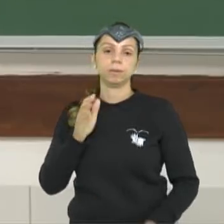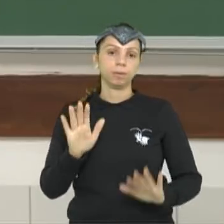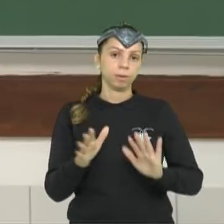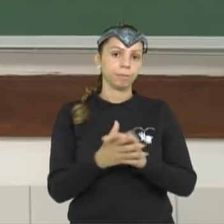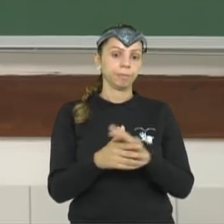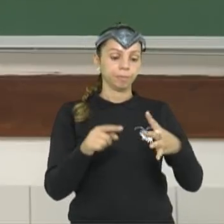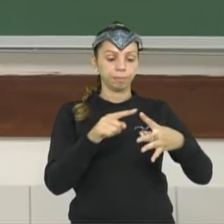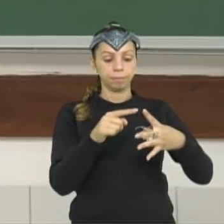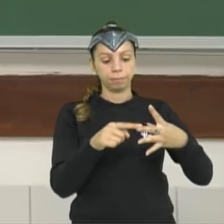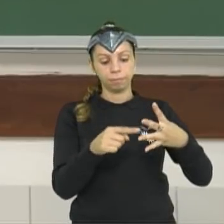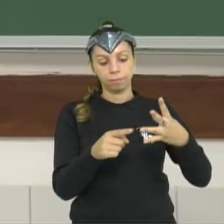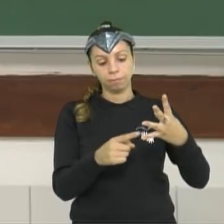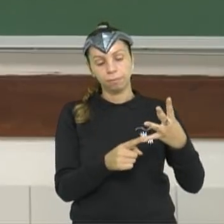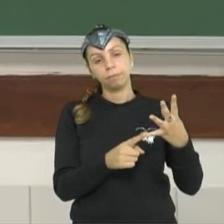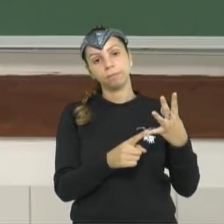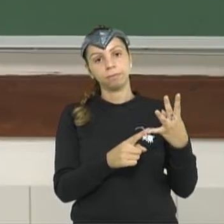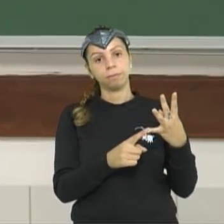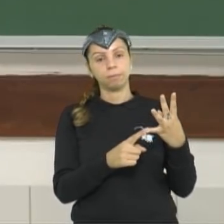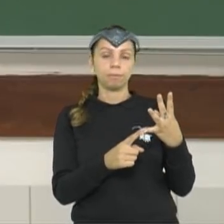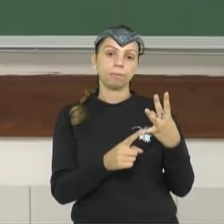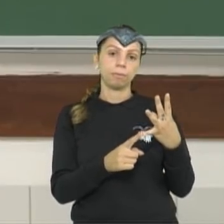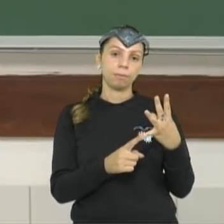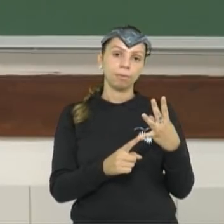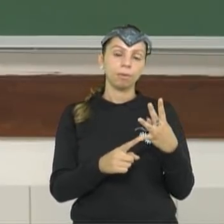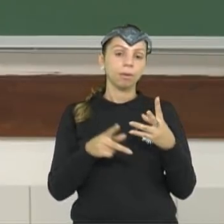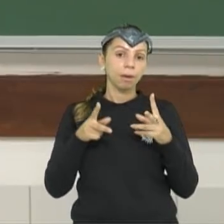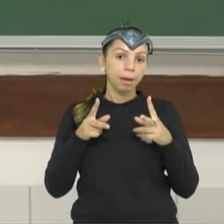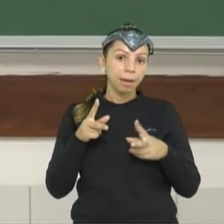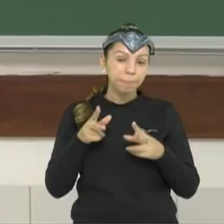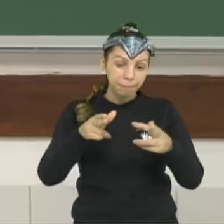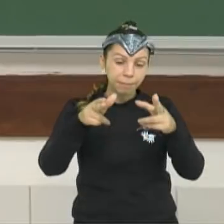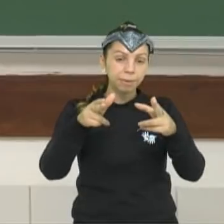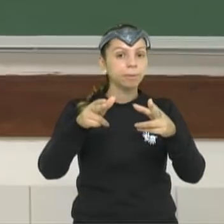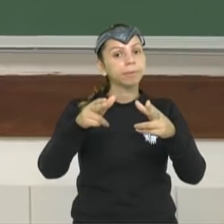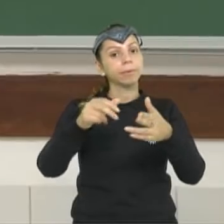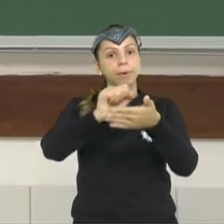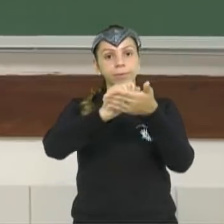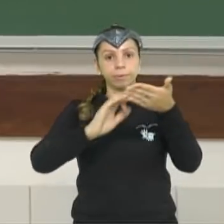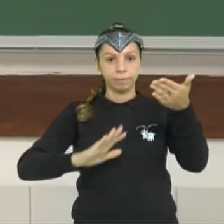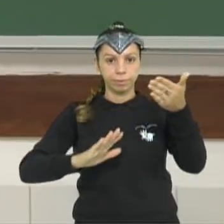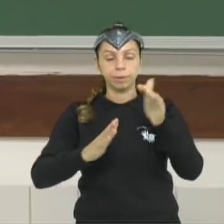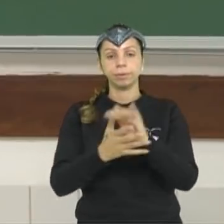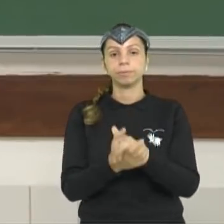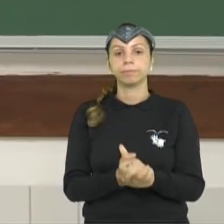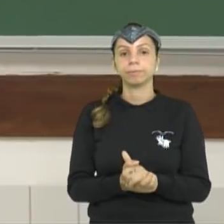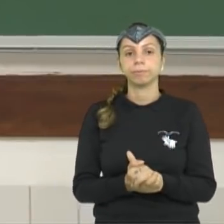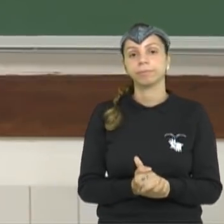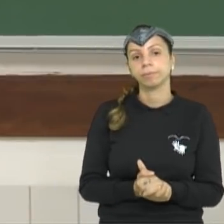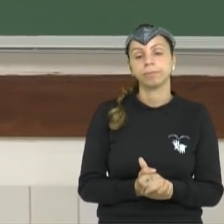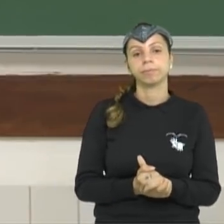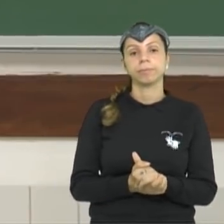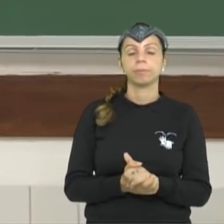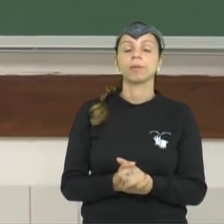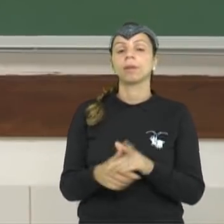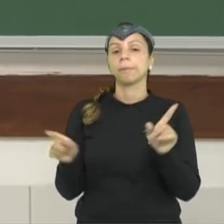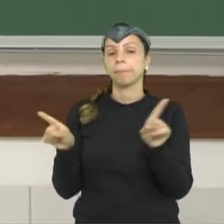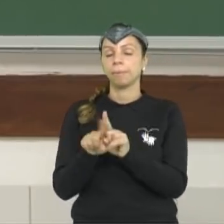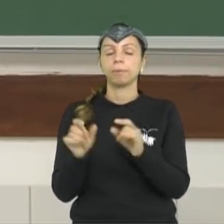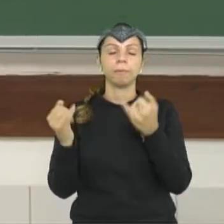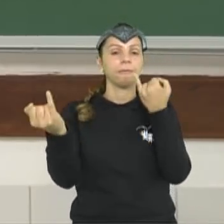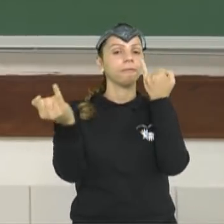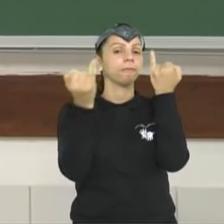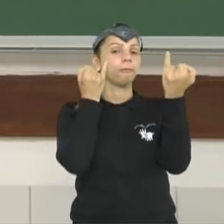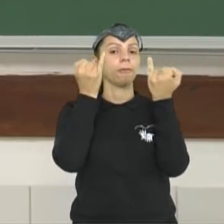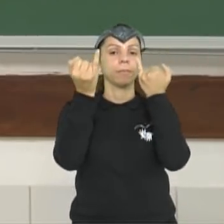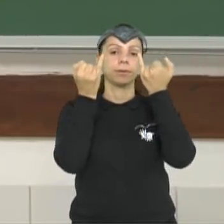As quatro disciplinas para a mesma atividade. Vocês têm toda a